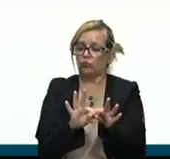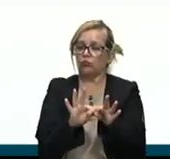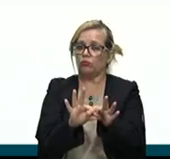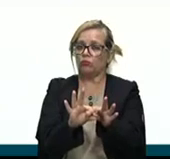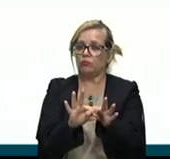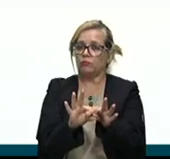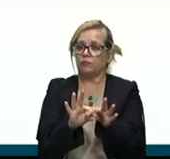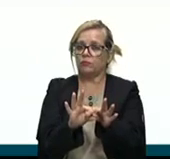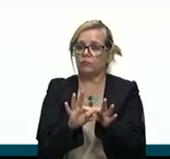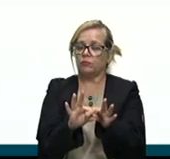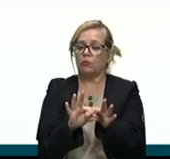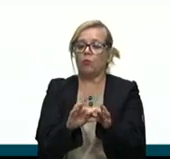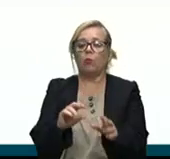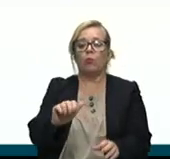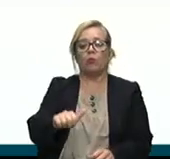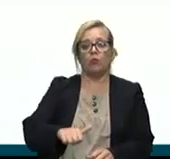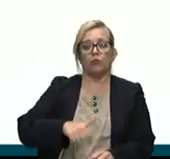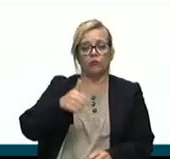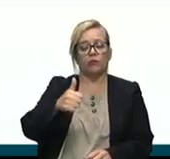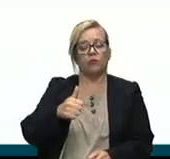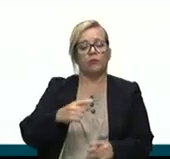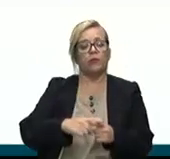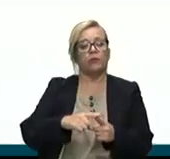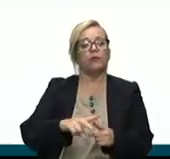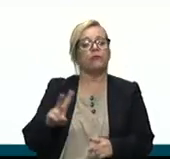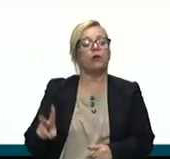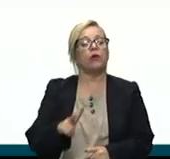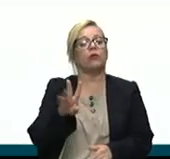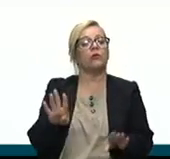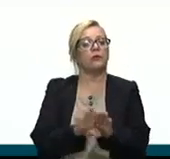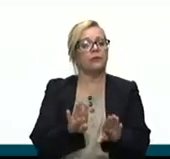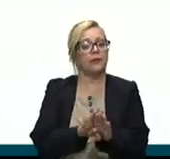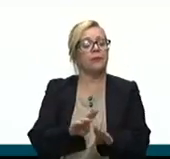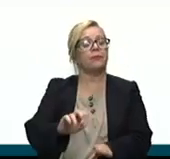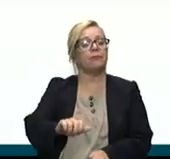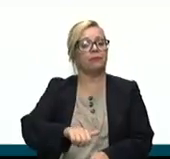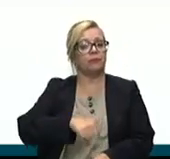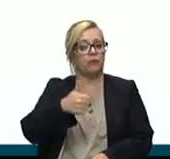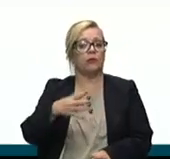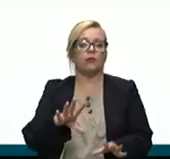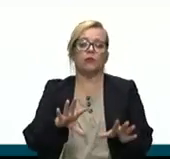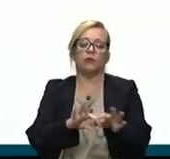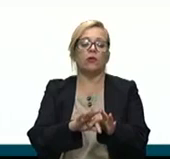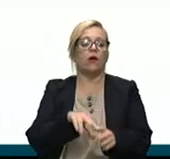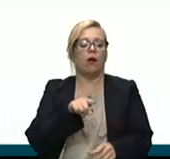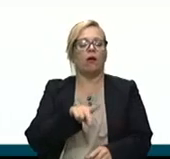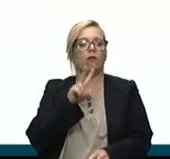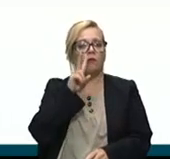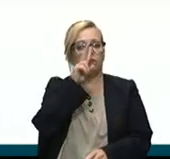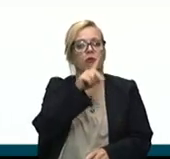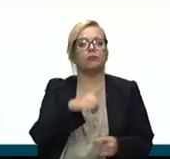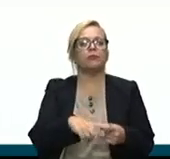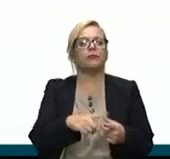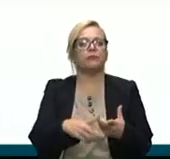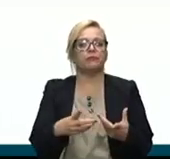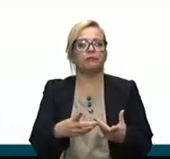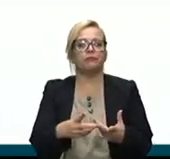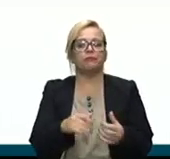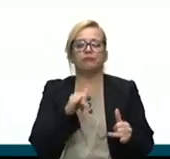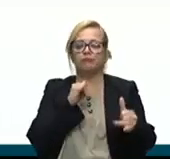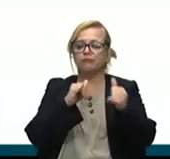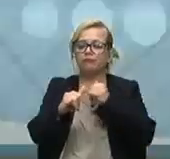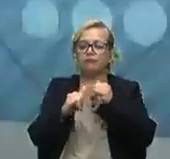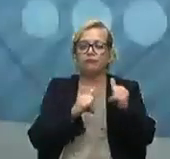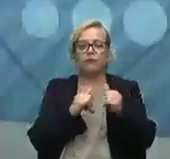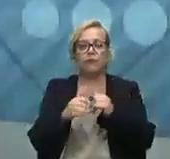correlacionadas positivamente, porque o valor ele é positivo, e, além disso, essa correlação ela é forte. Por que forte? Porque os dados